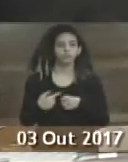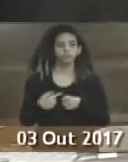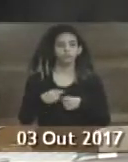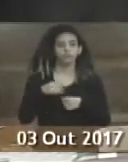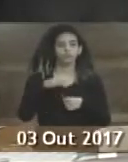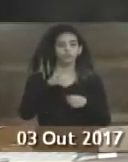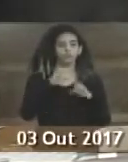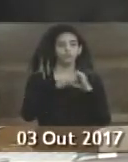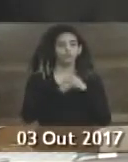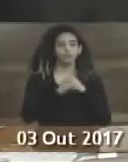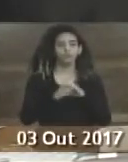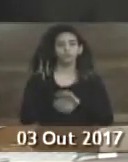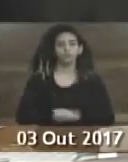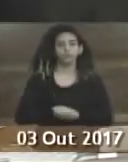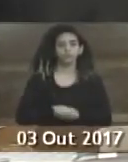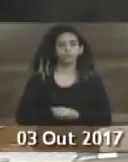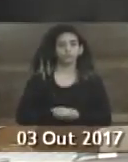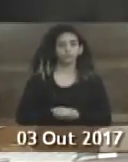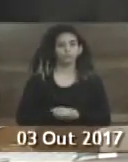bairro Camorim.